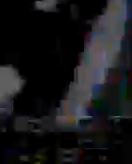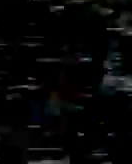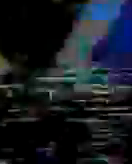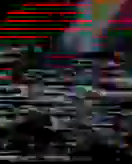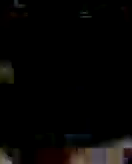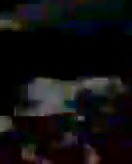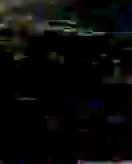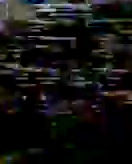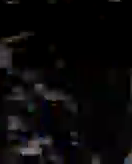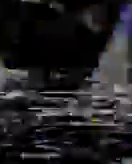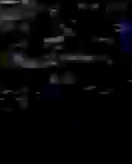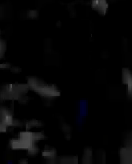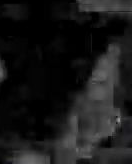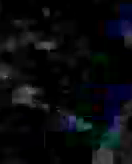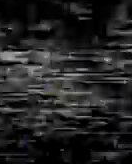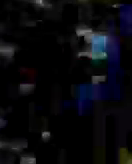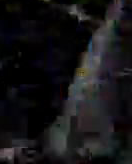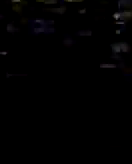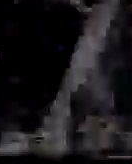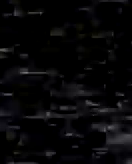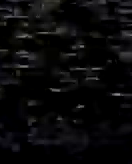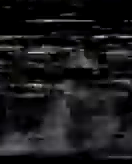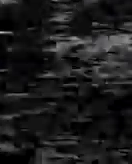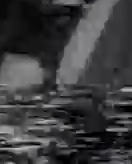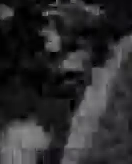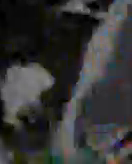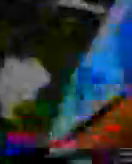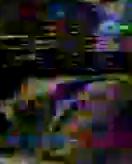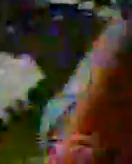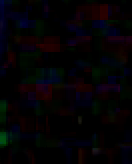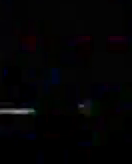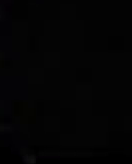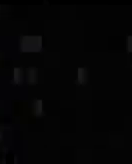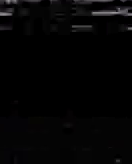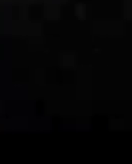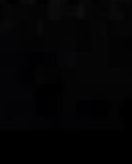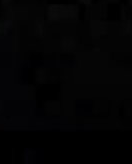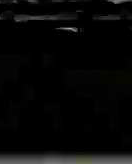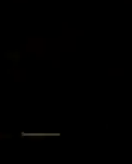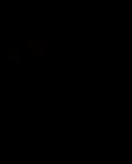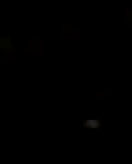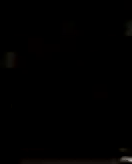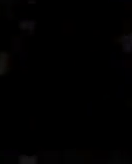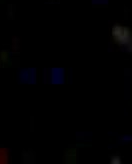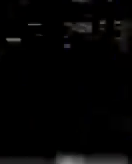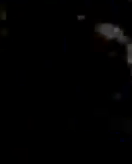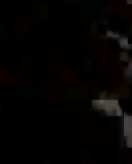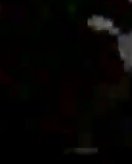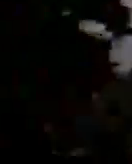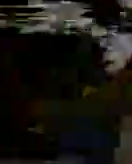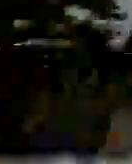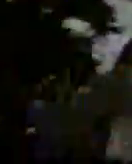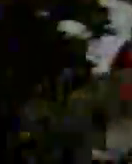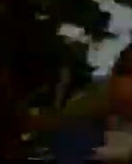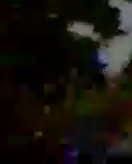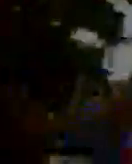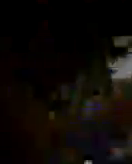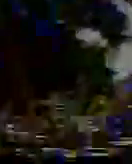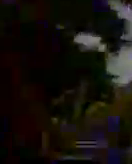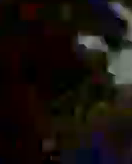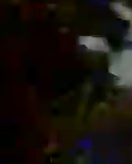é grave. Se eu fosse igual a mim, minha honra. Muito bem,